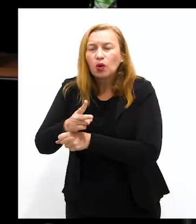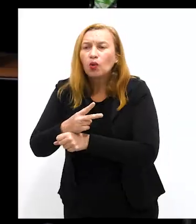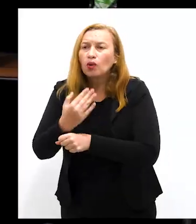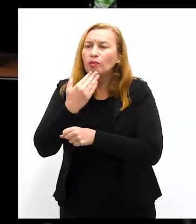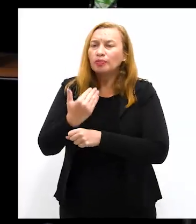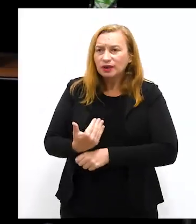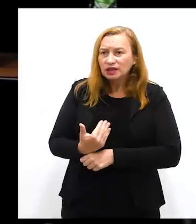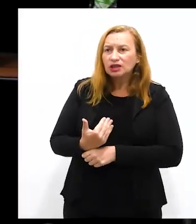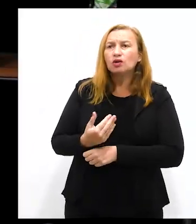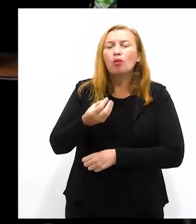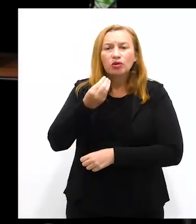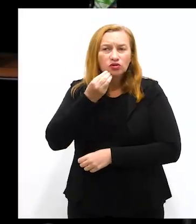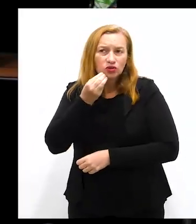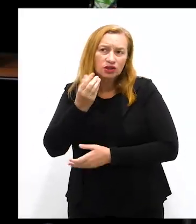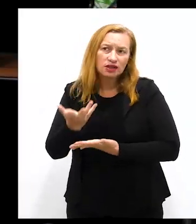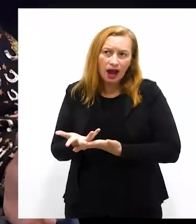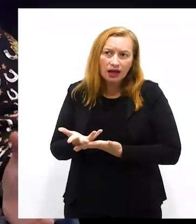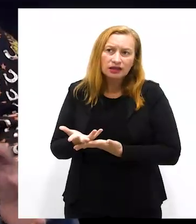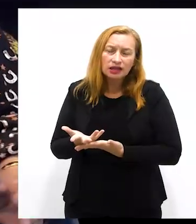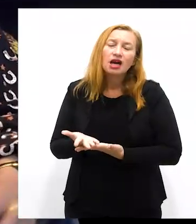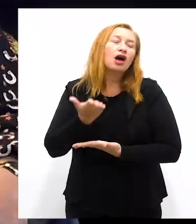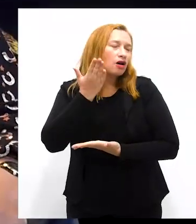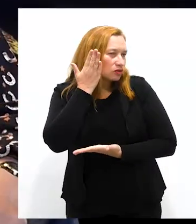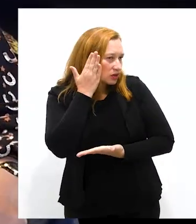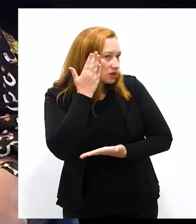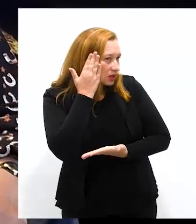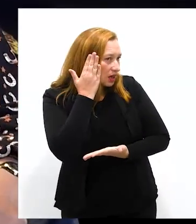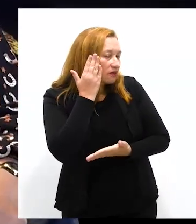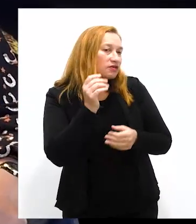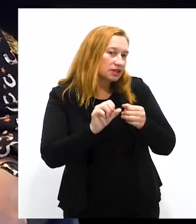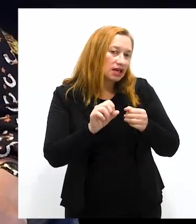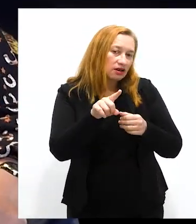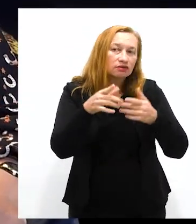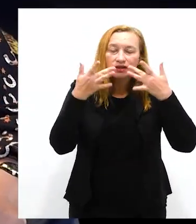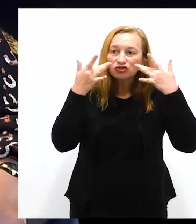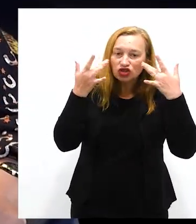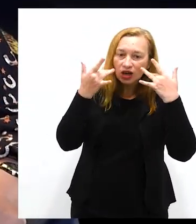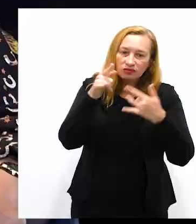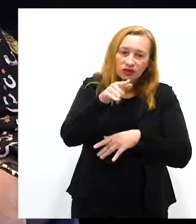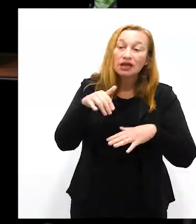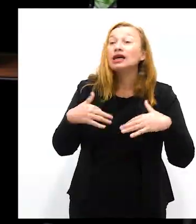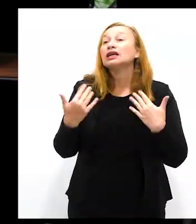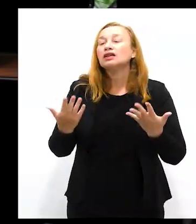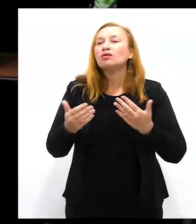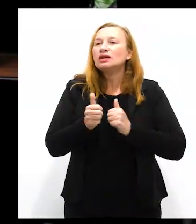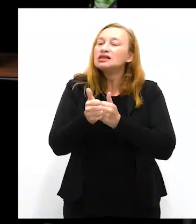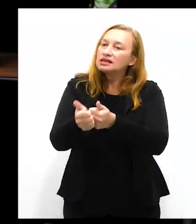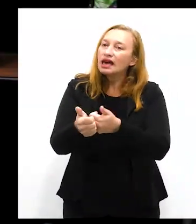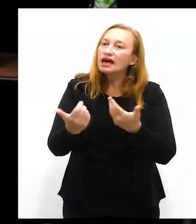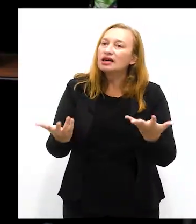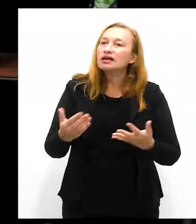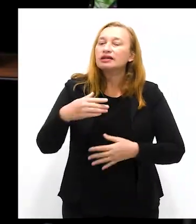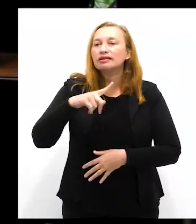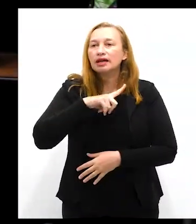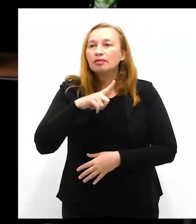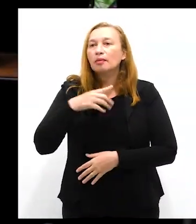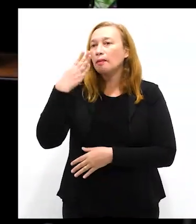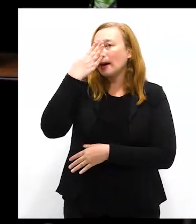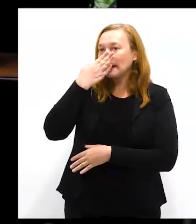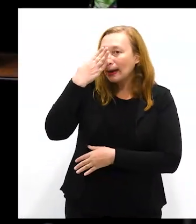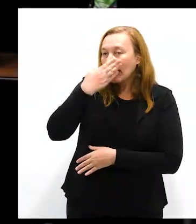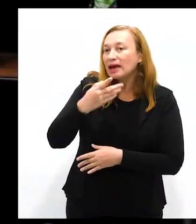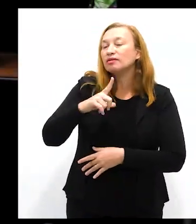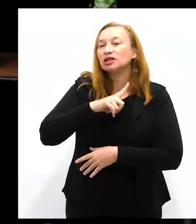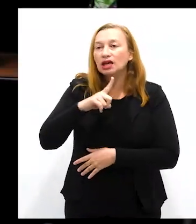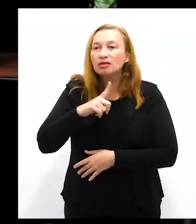procuram pedindo uma chance e tal. Muitos deles já fizeram, eu sei disso, já fizeram a peça com você. Nós temos muito, e que seguem, né? Nós temos Madalena,